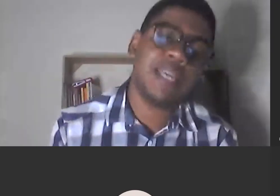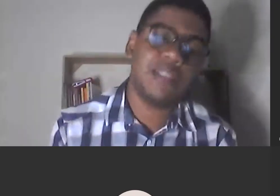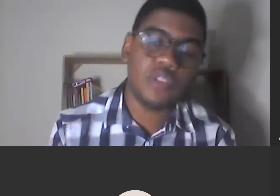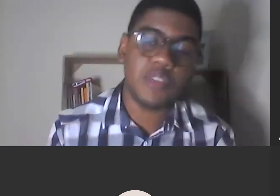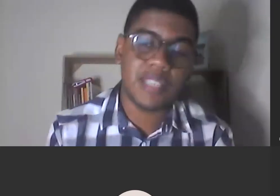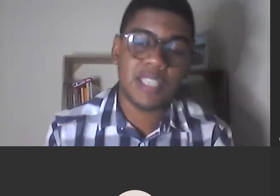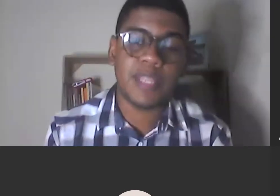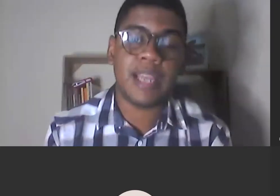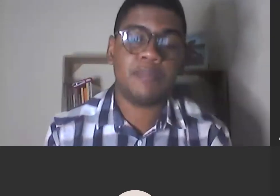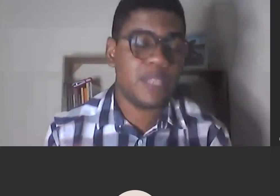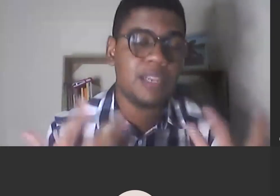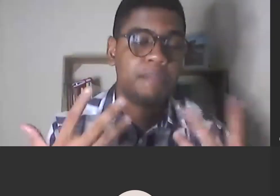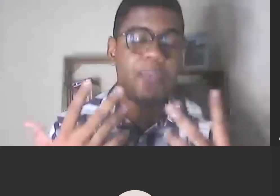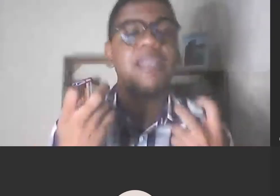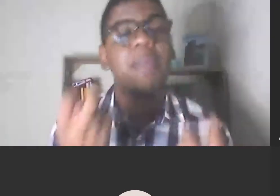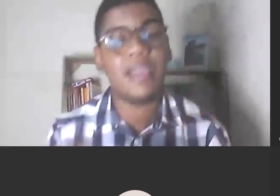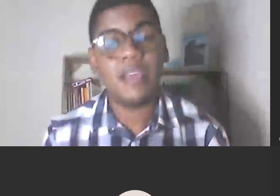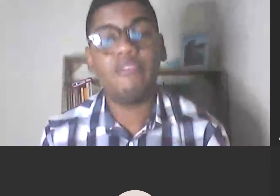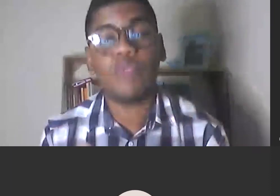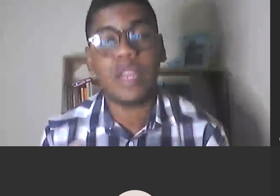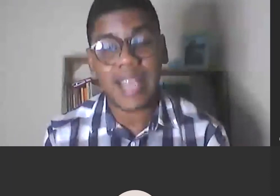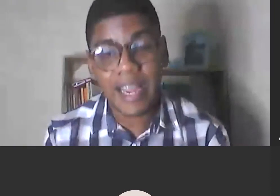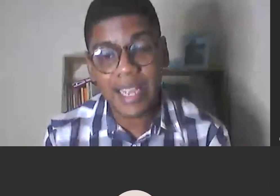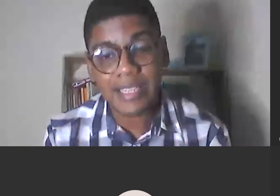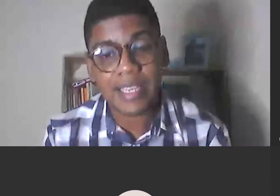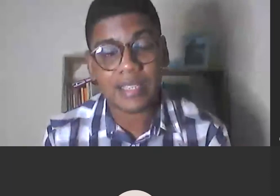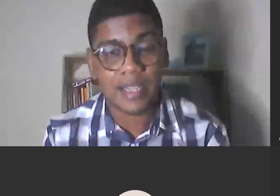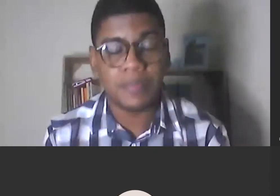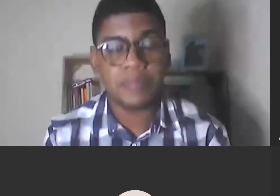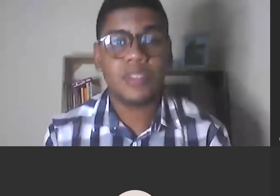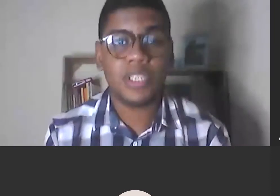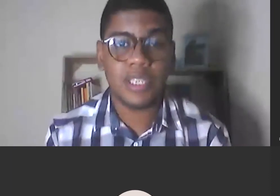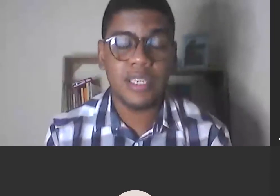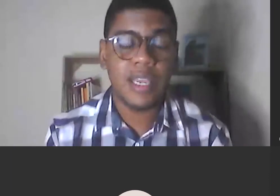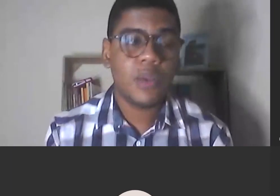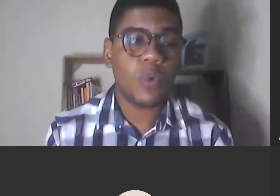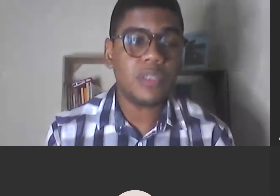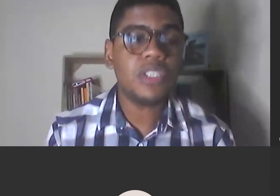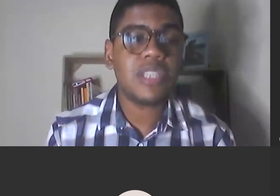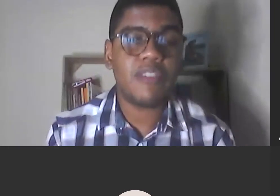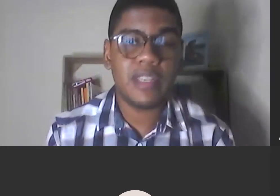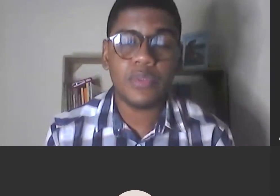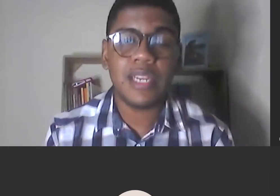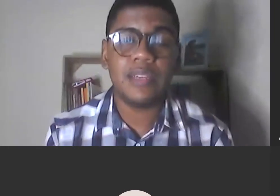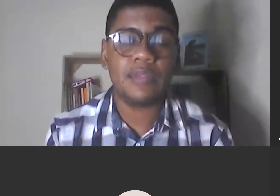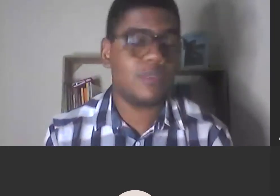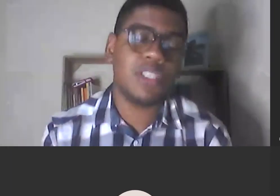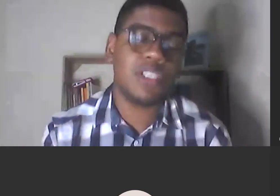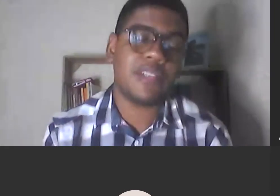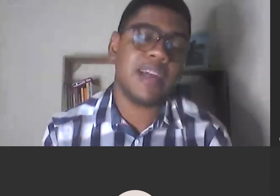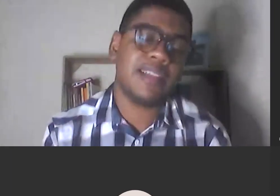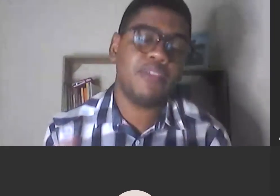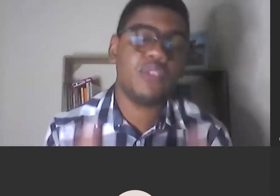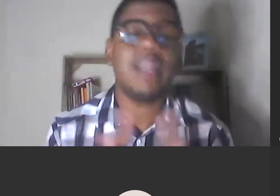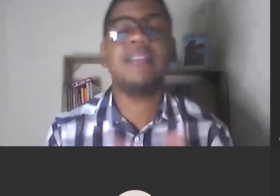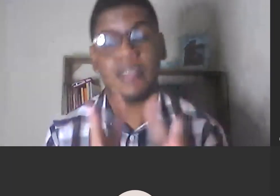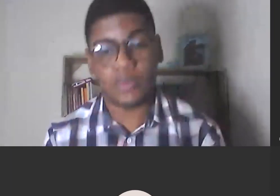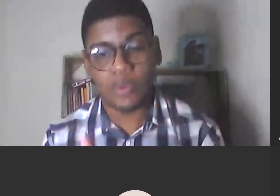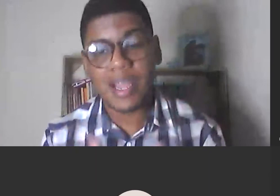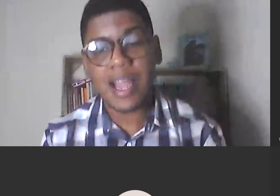era uma questão de vocês poderem perceber, visualizarem essa questão de que quando a gente está falando, quando a gente